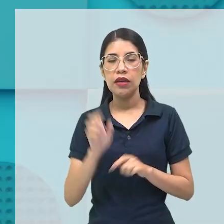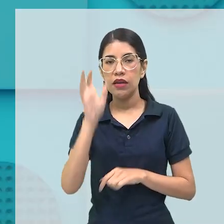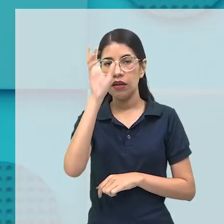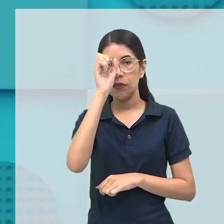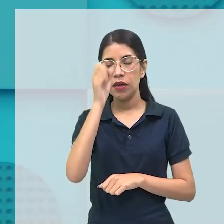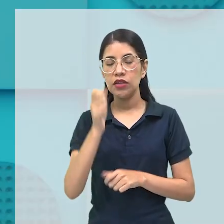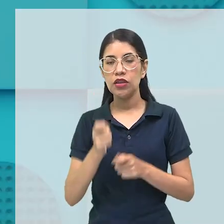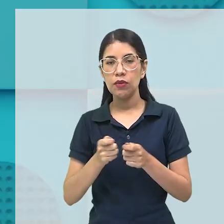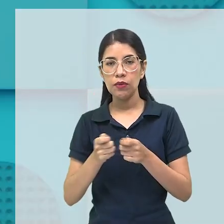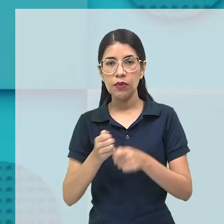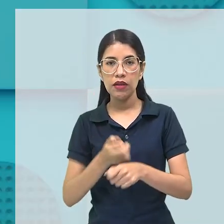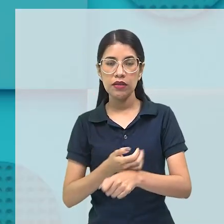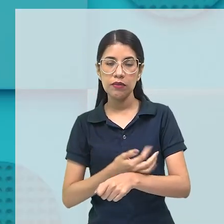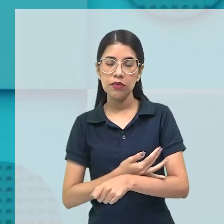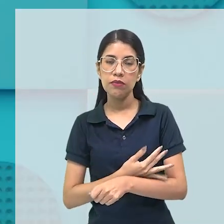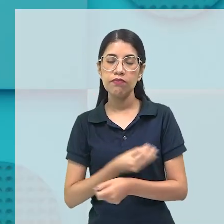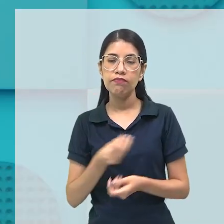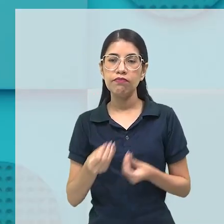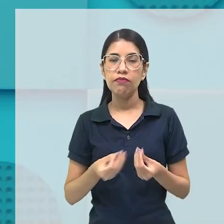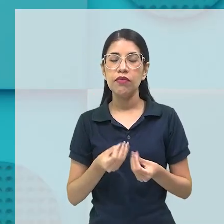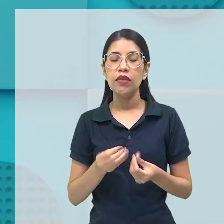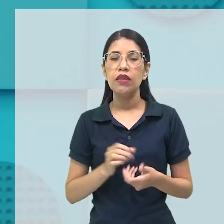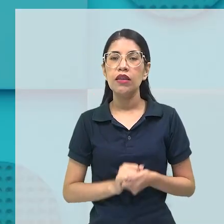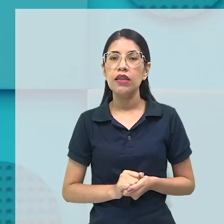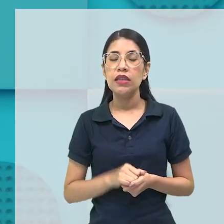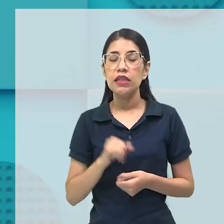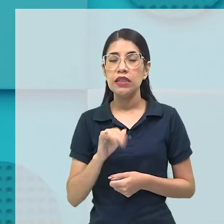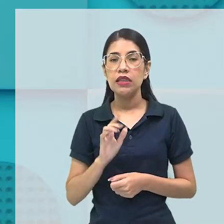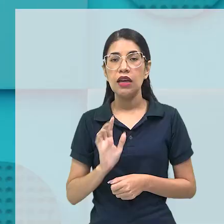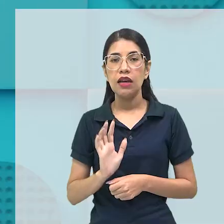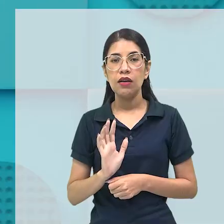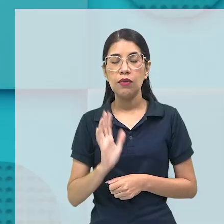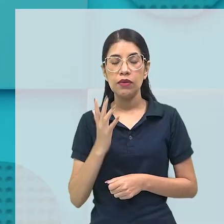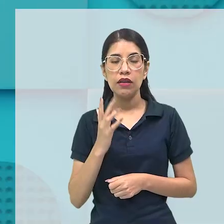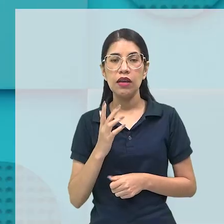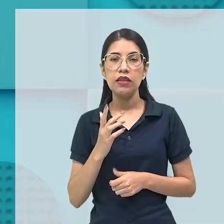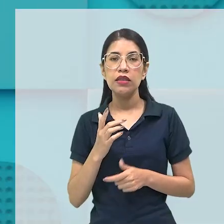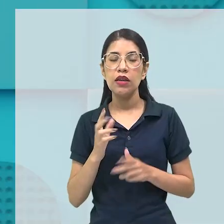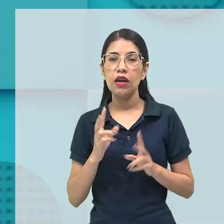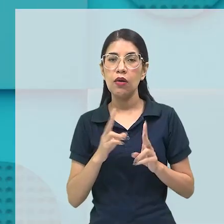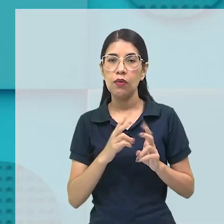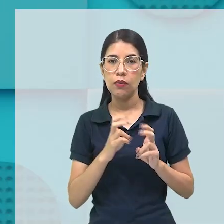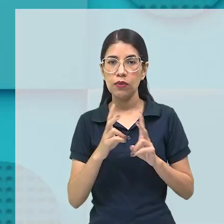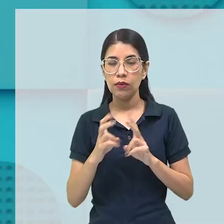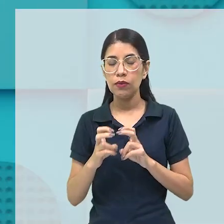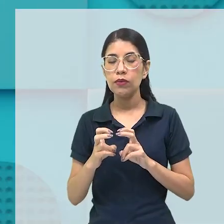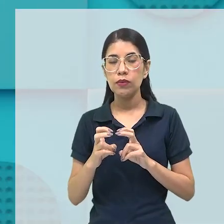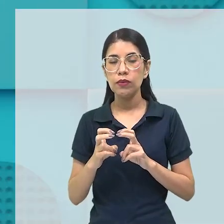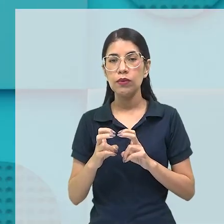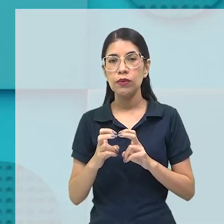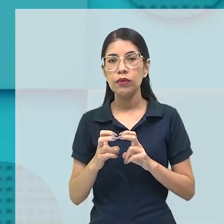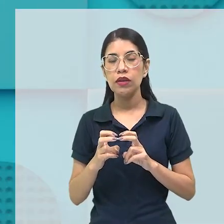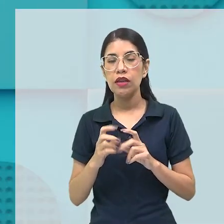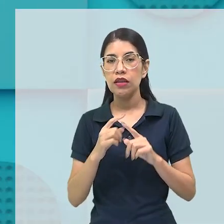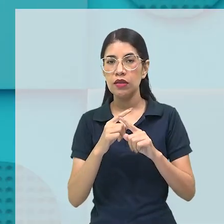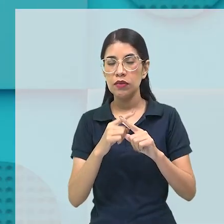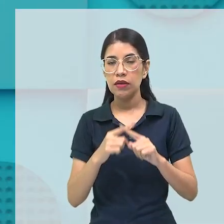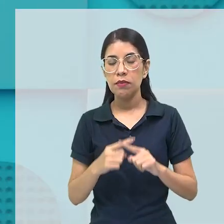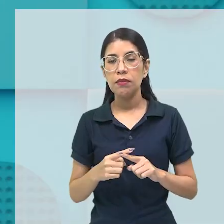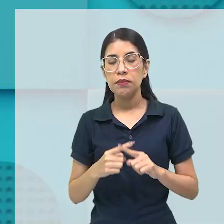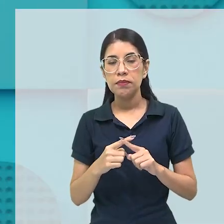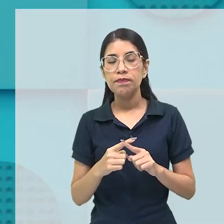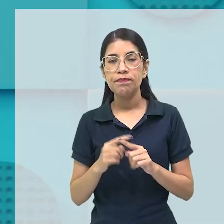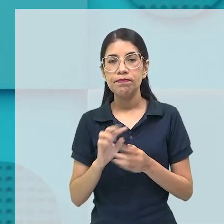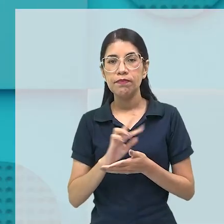suas emoções, de tal forma que quando surge um conflito, por exemplo, dentro da luta, né, nos campeonatos,